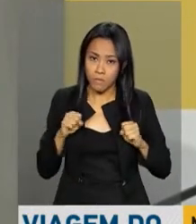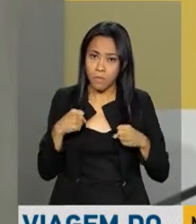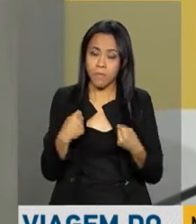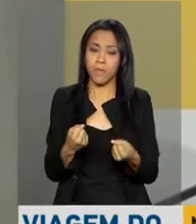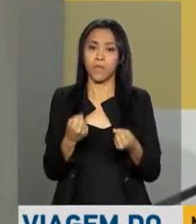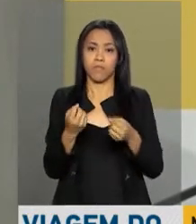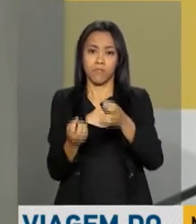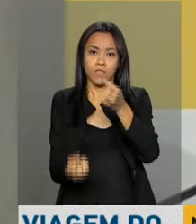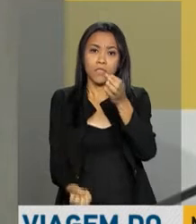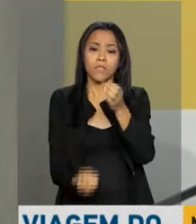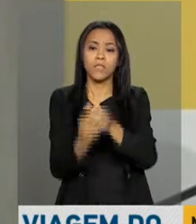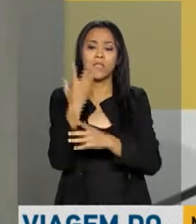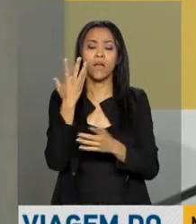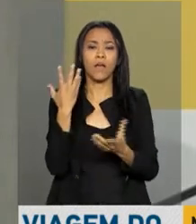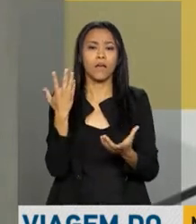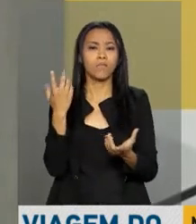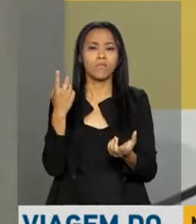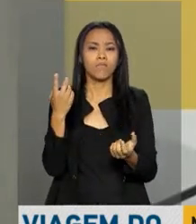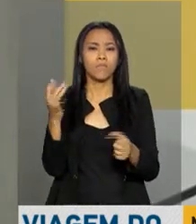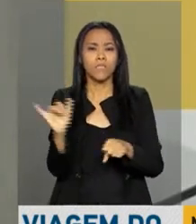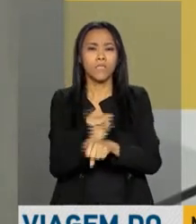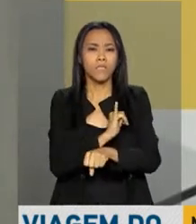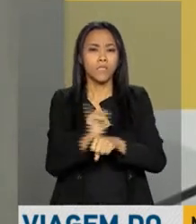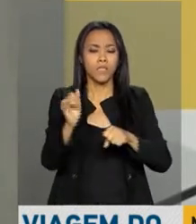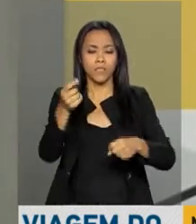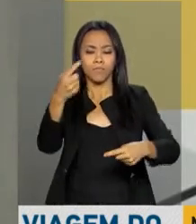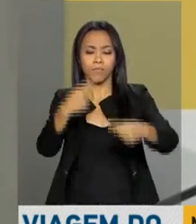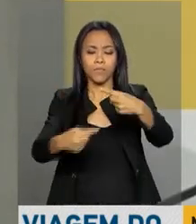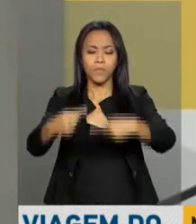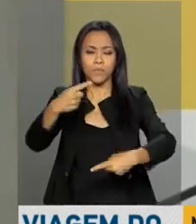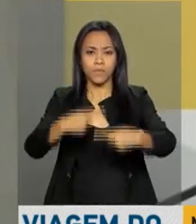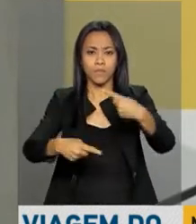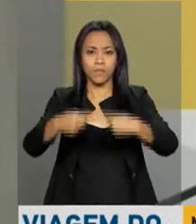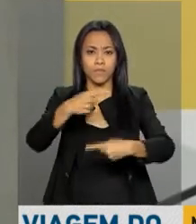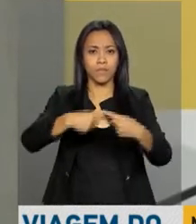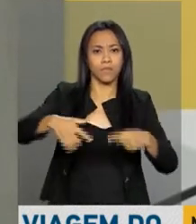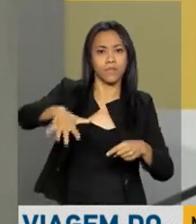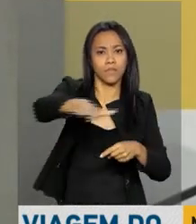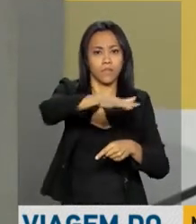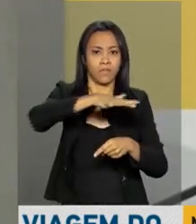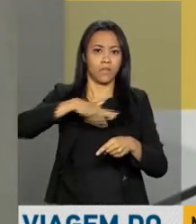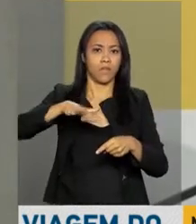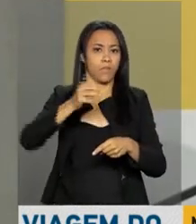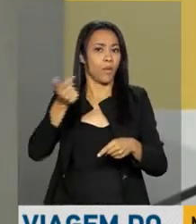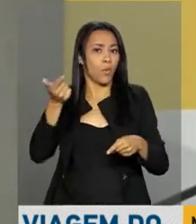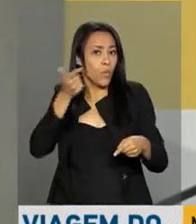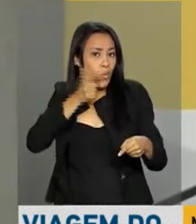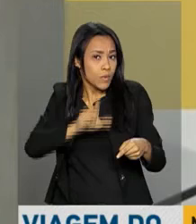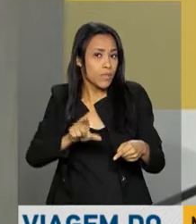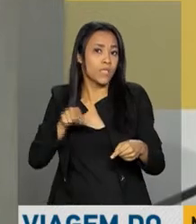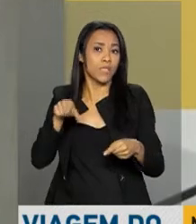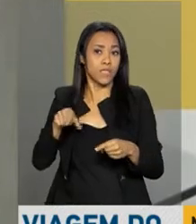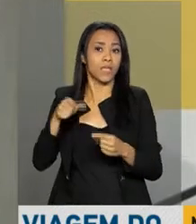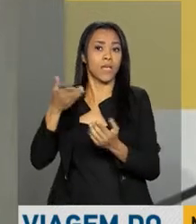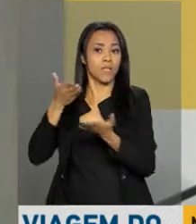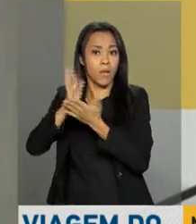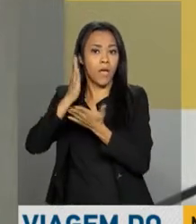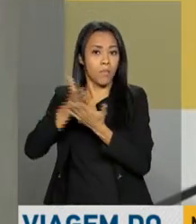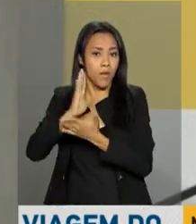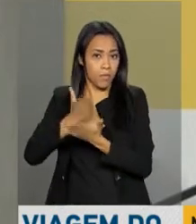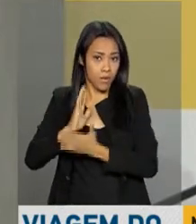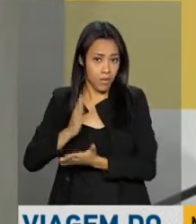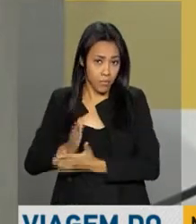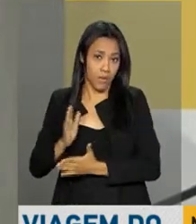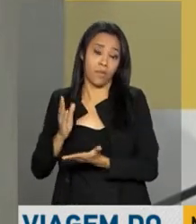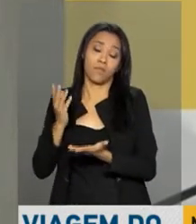políticas para levar adiante essa agenda de reformas interessante